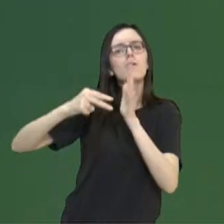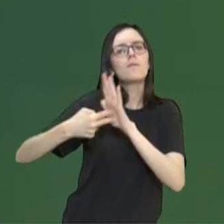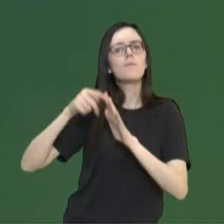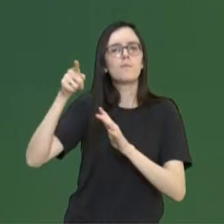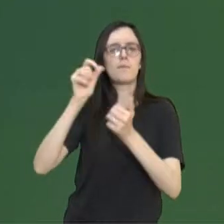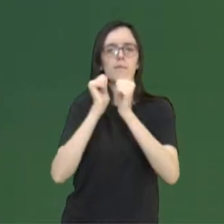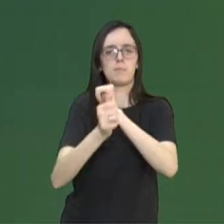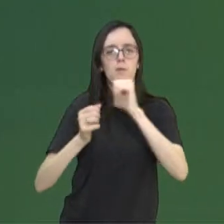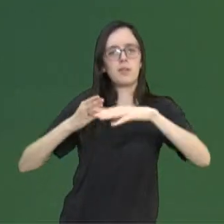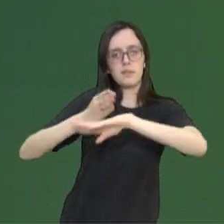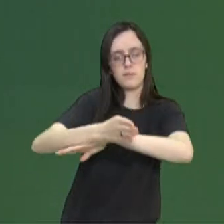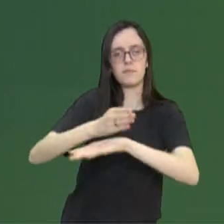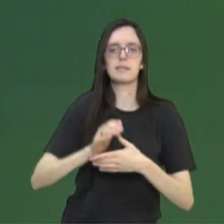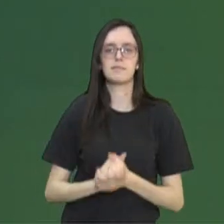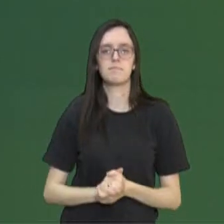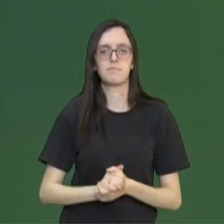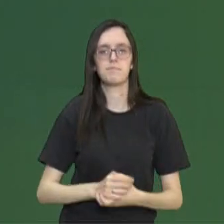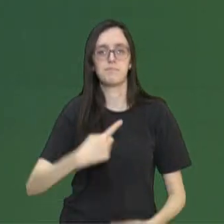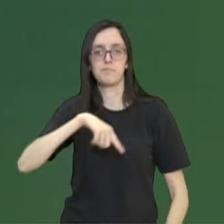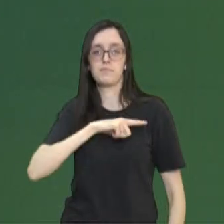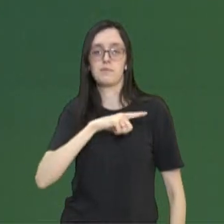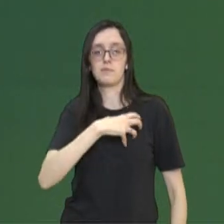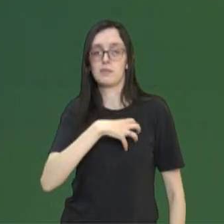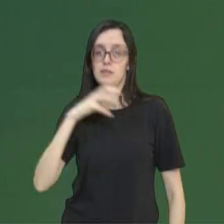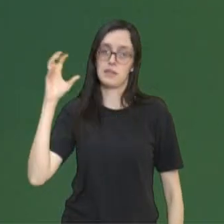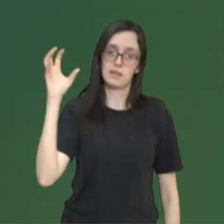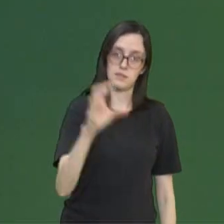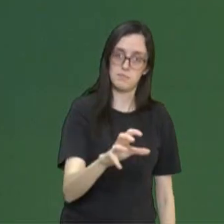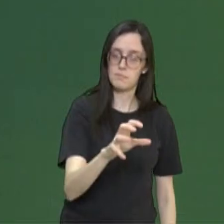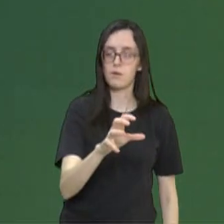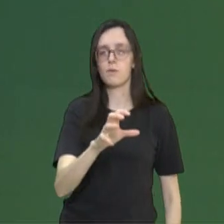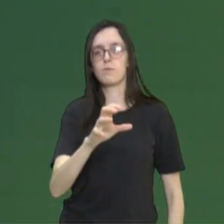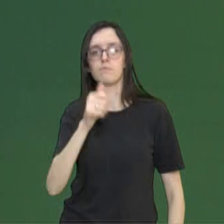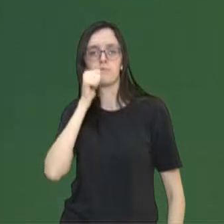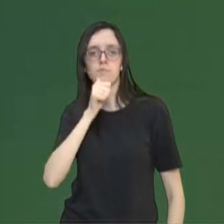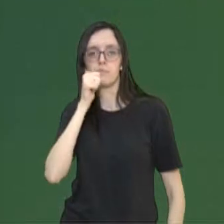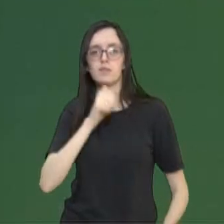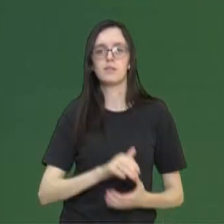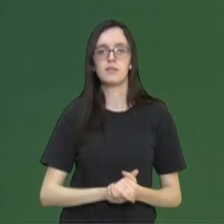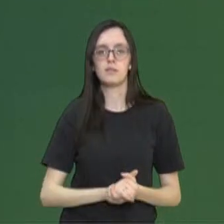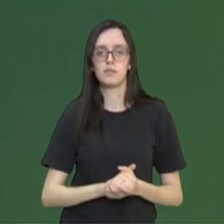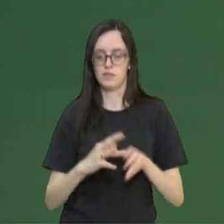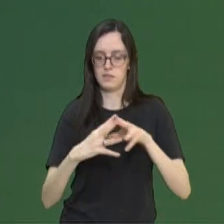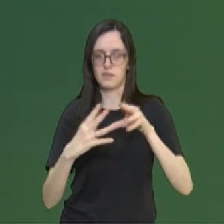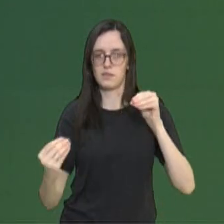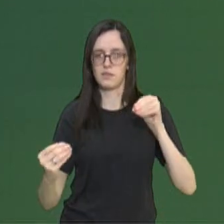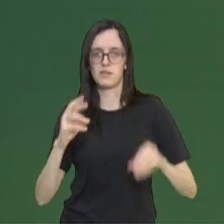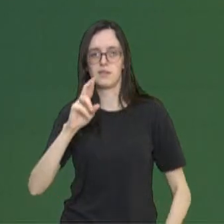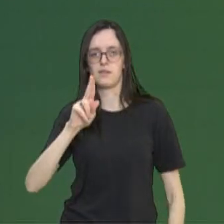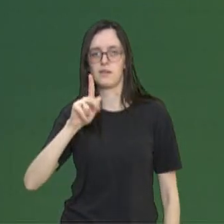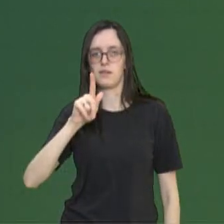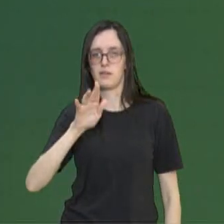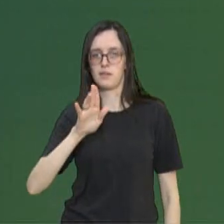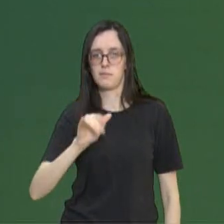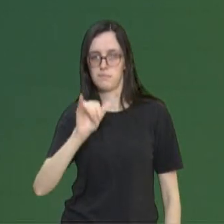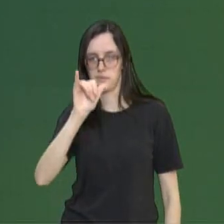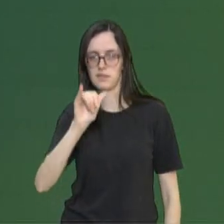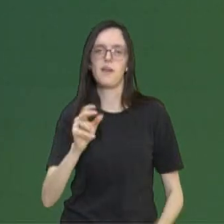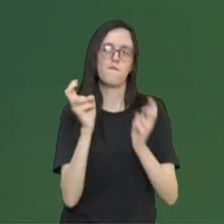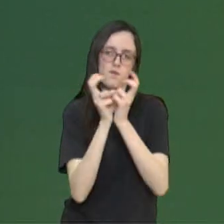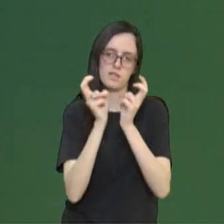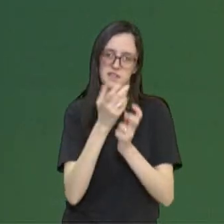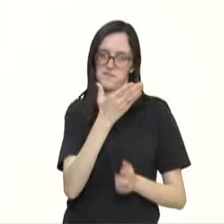esportes de invasão. Então nós temos o handebol feminino, o rugby, futsal, muito familiar de vocês,